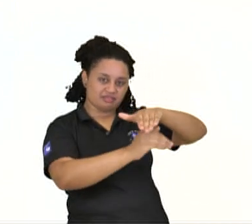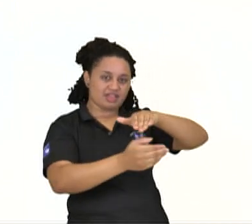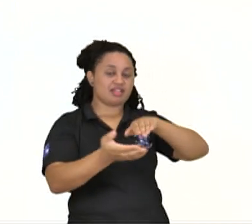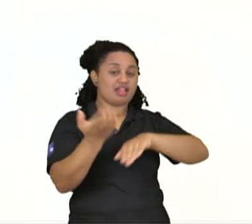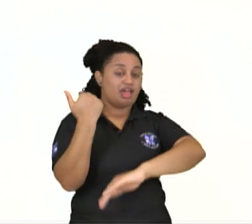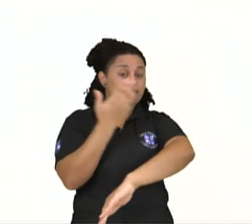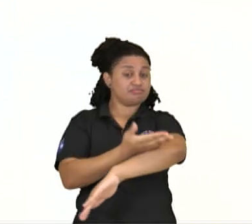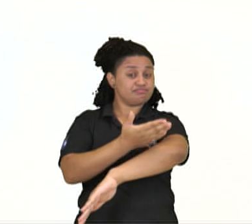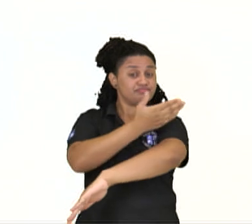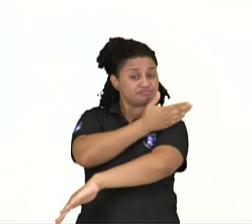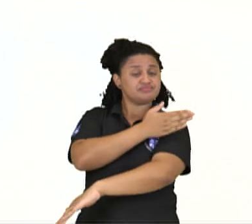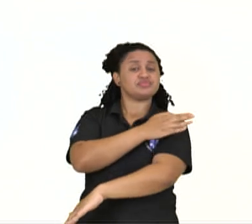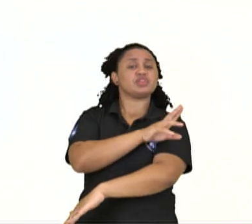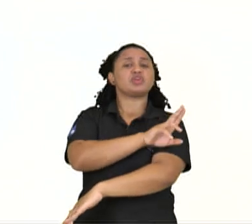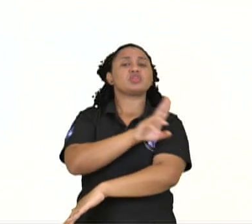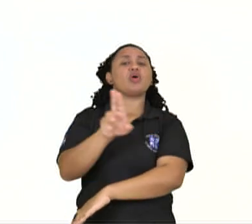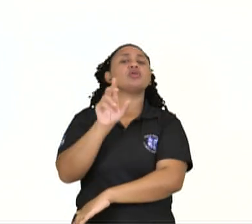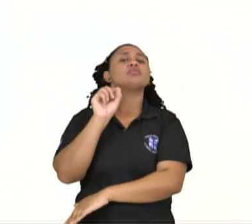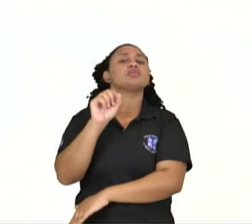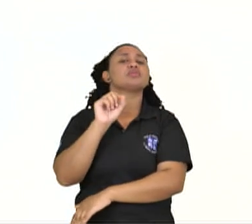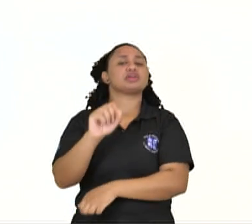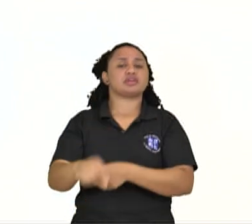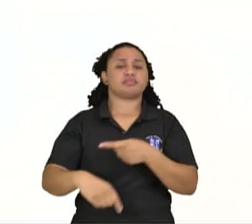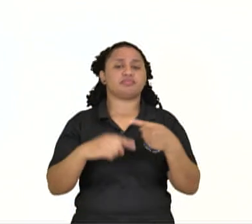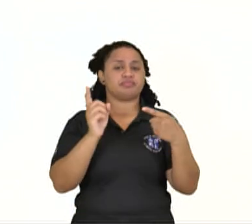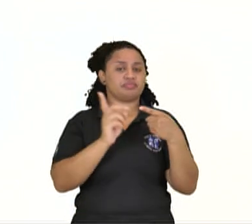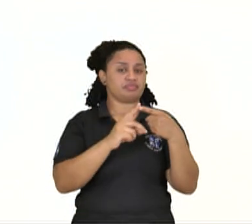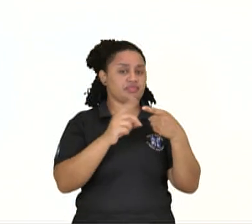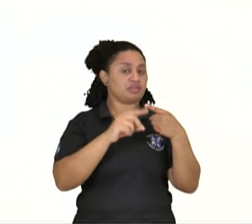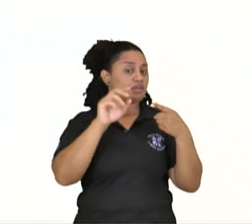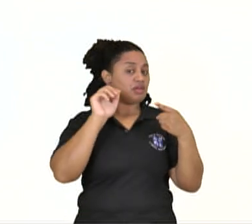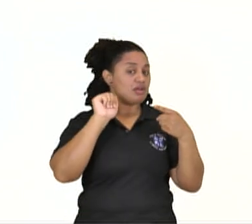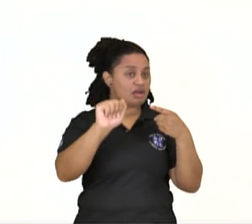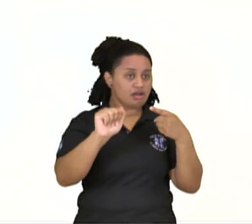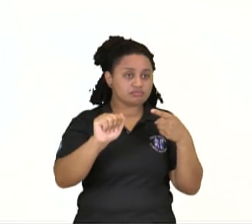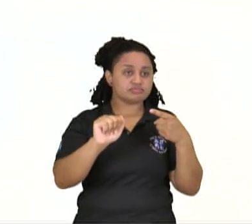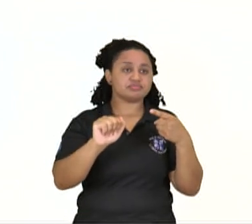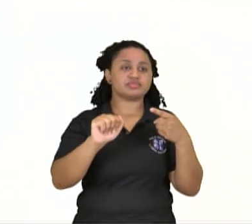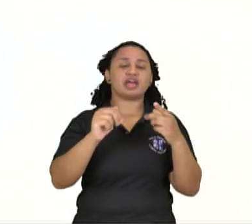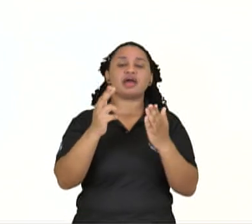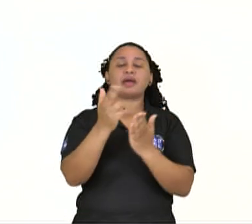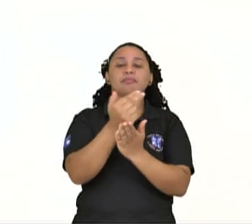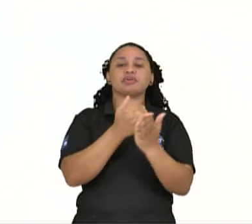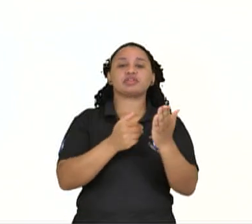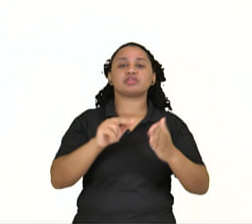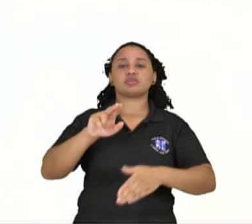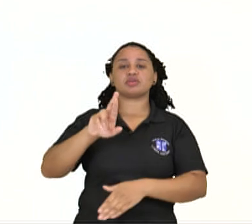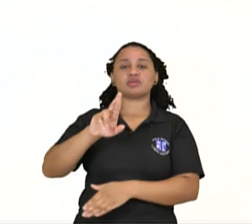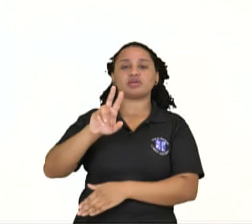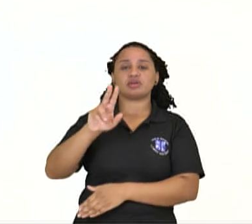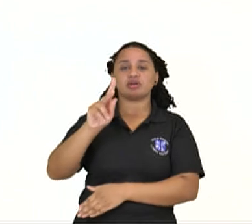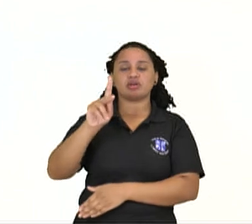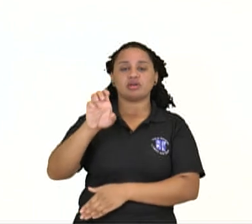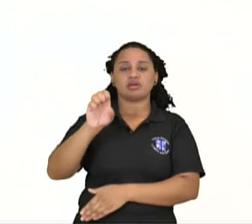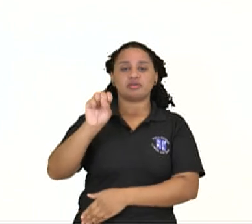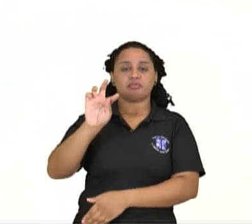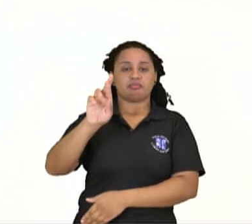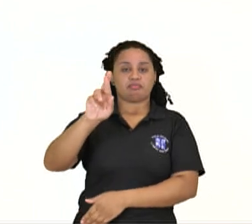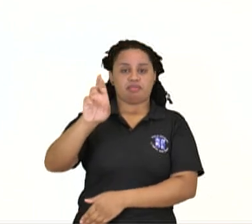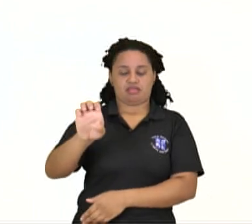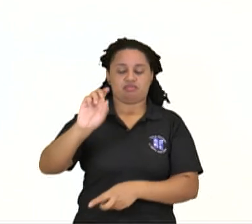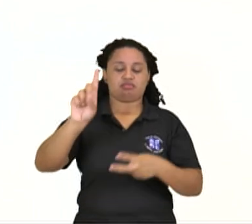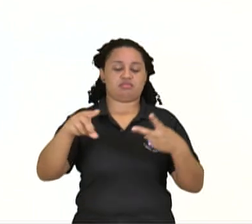altura, significa que ela tem uma importância maior dentro da sociedade, ou seja, ela tem uma ligação mais próxima com